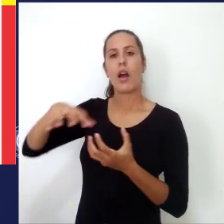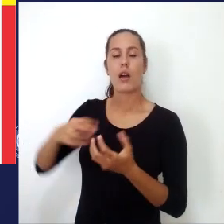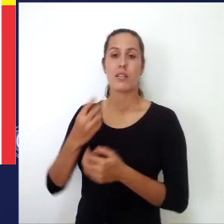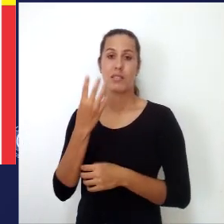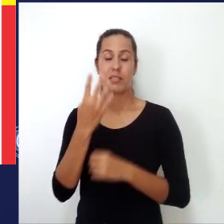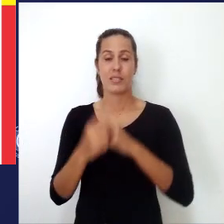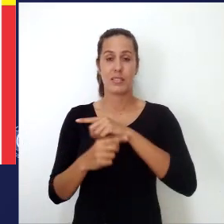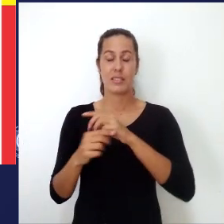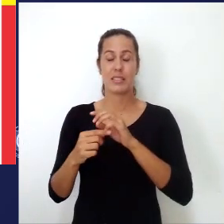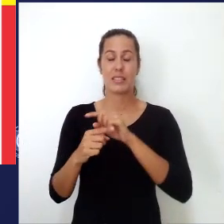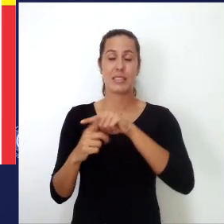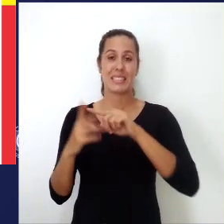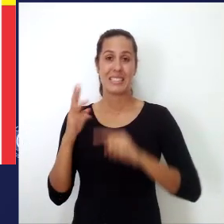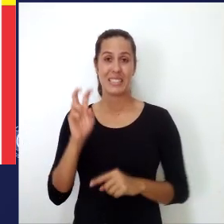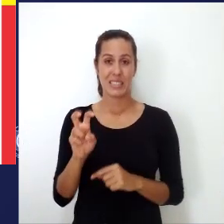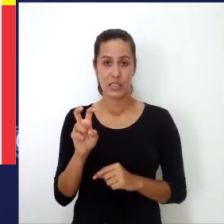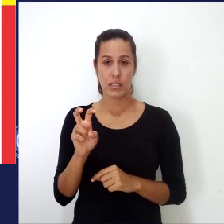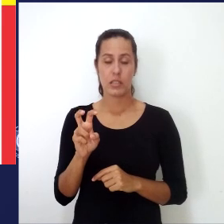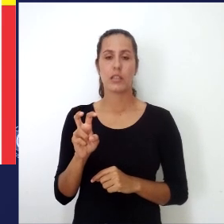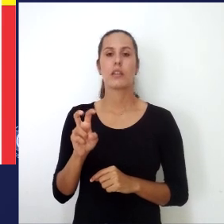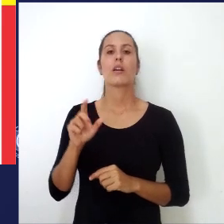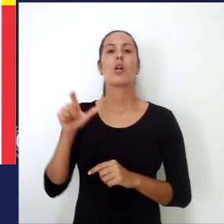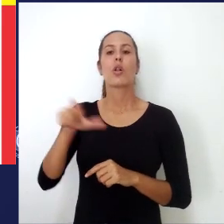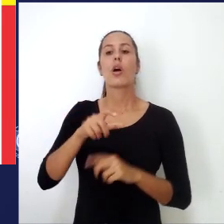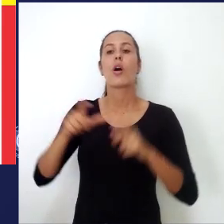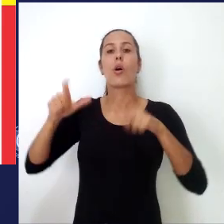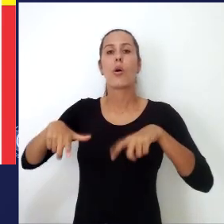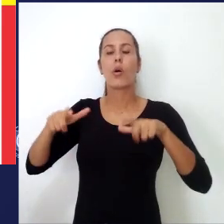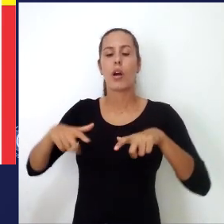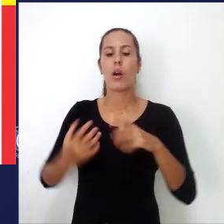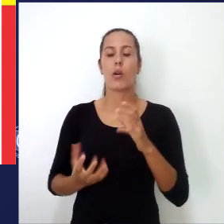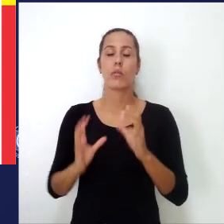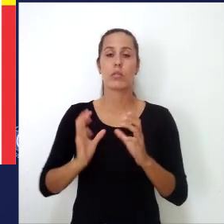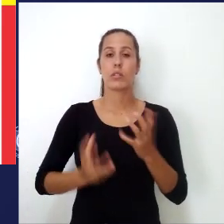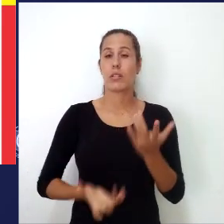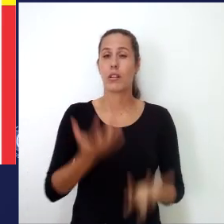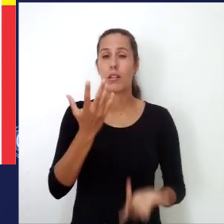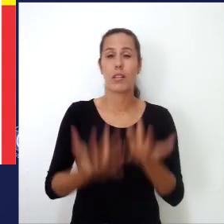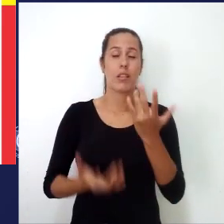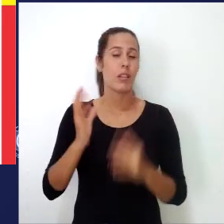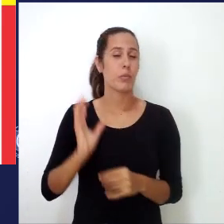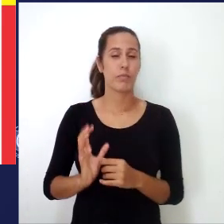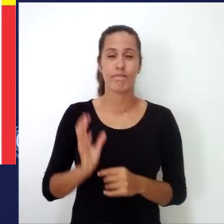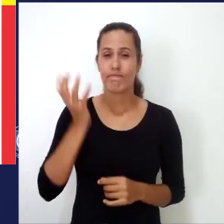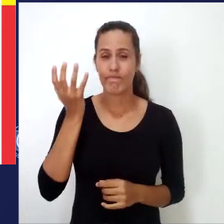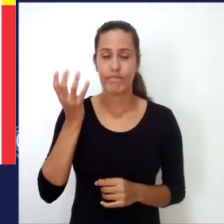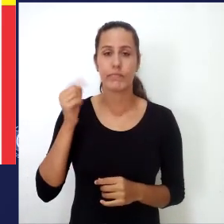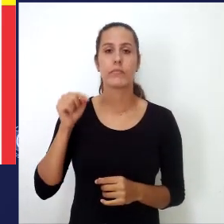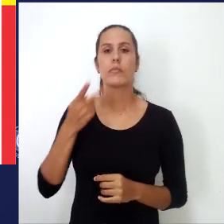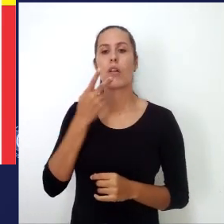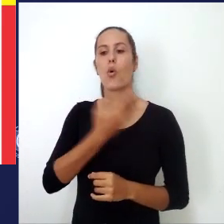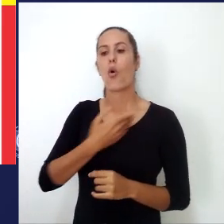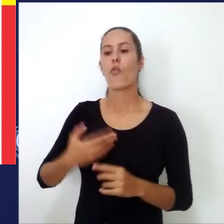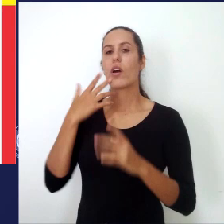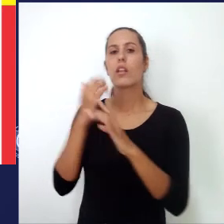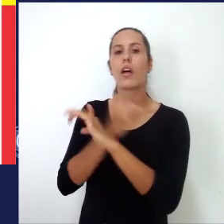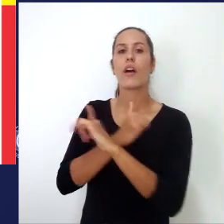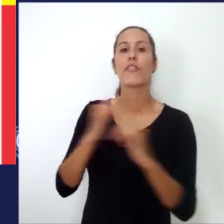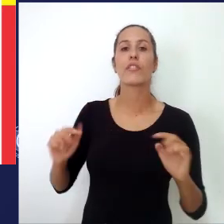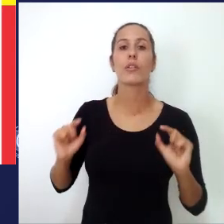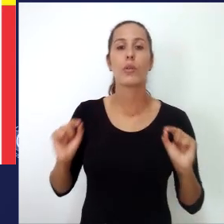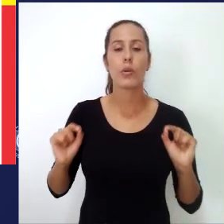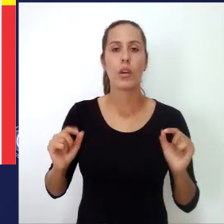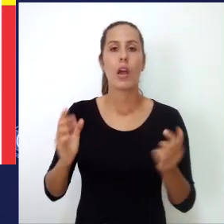sul do estado, onde ainda ocorrem incêndios florestais. Em nota, o governo afirma que há